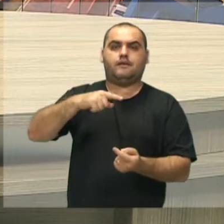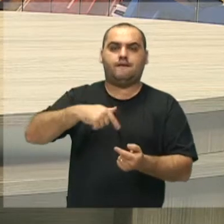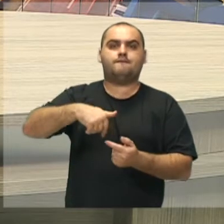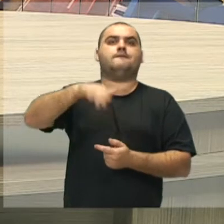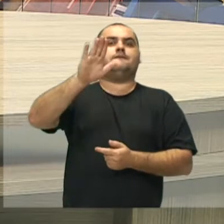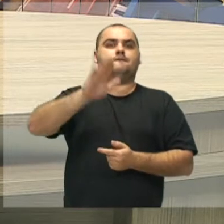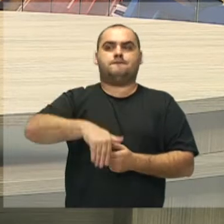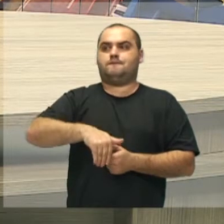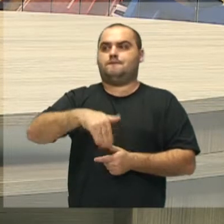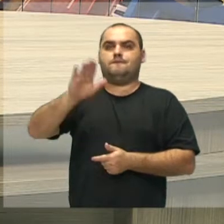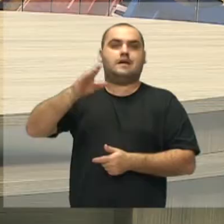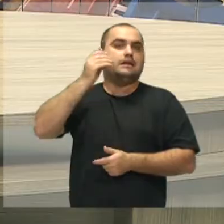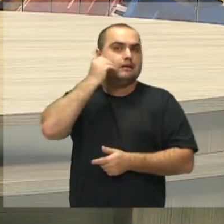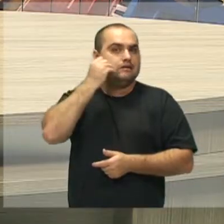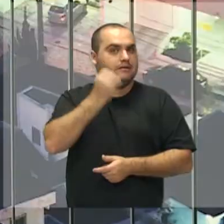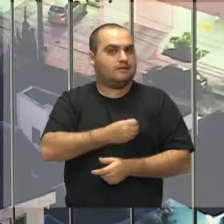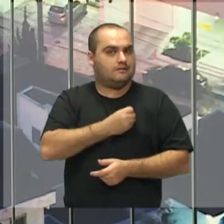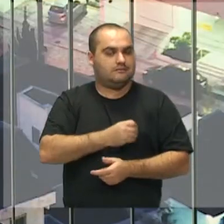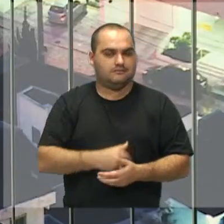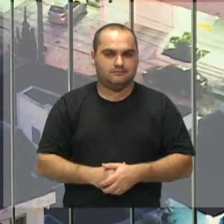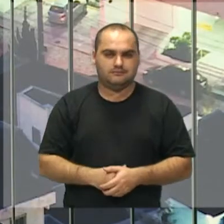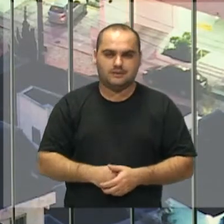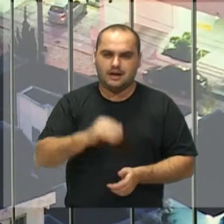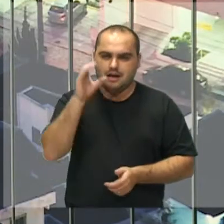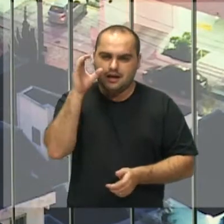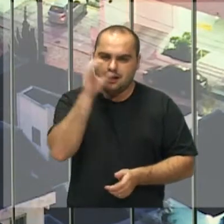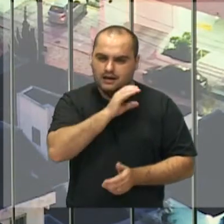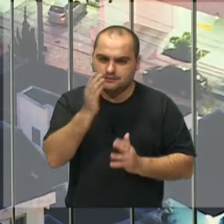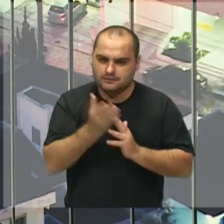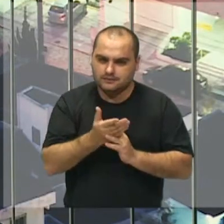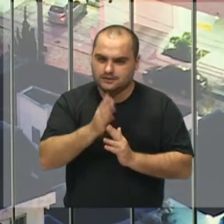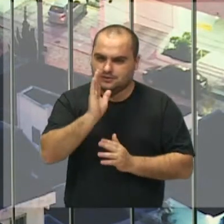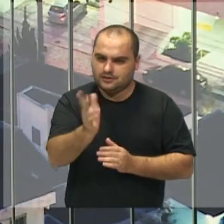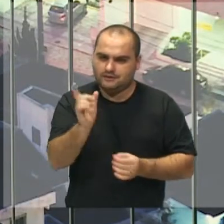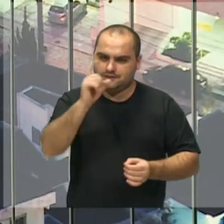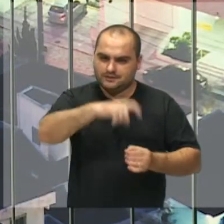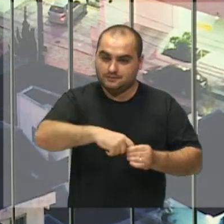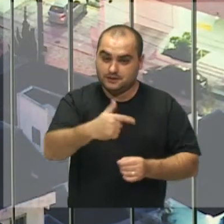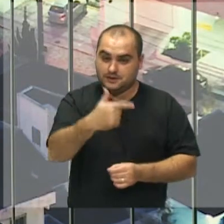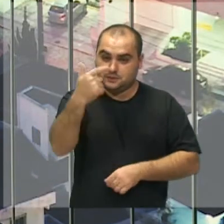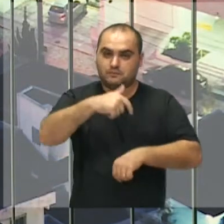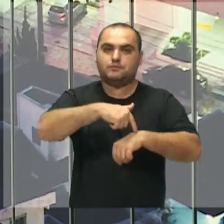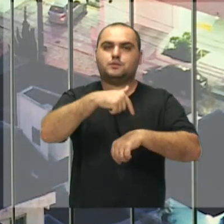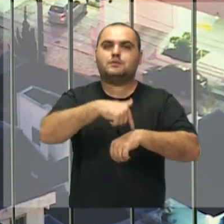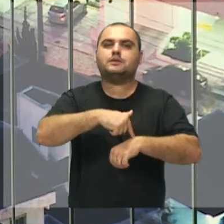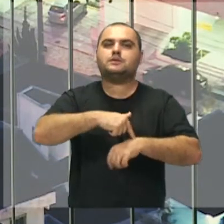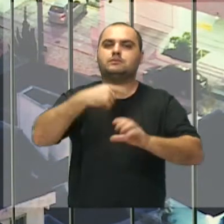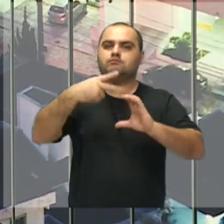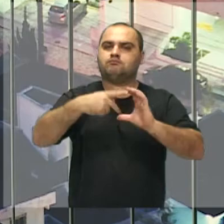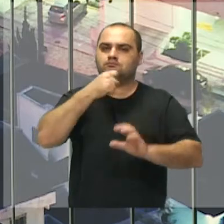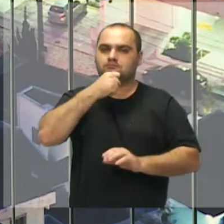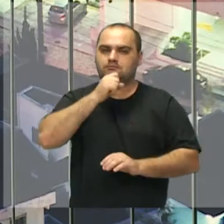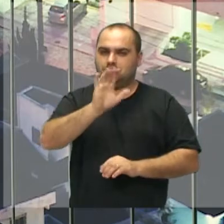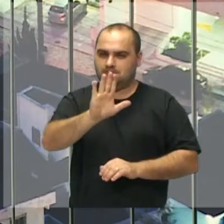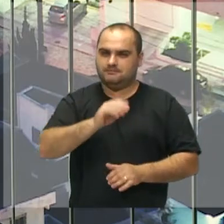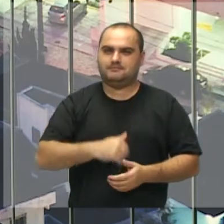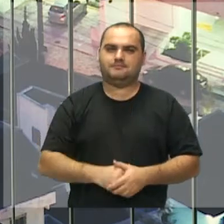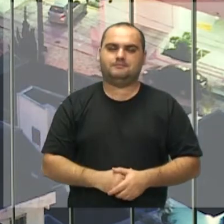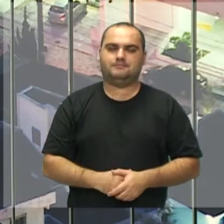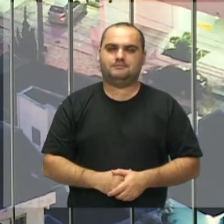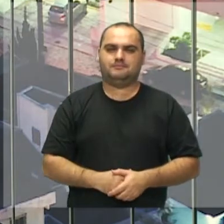abaixo. Nós vamos fazer um rápido intervalo, já voltamos com o segundo bloco do Câmara Aberta. Até